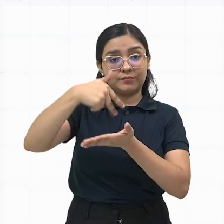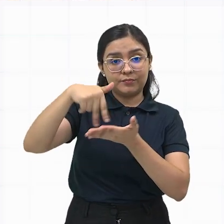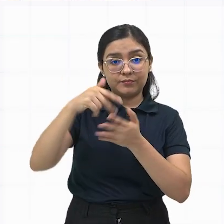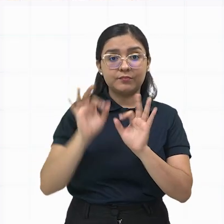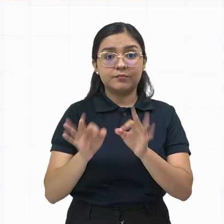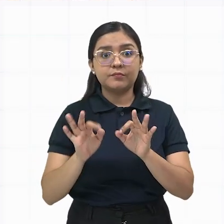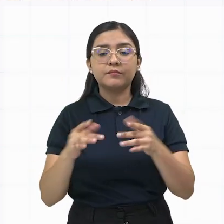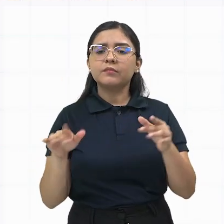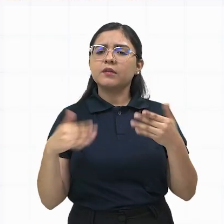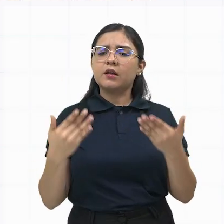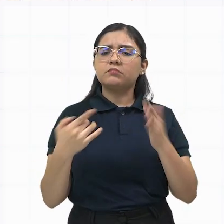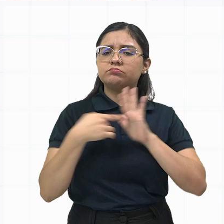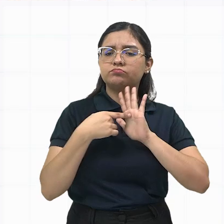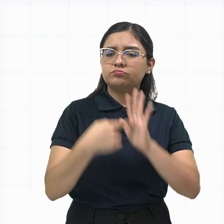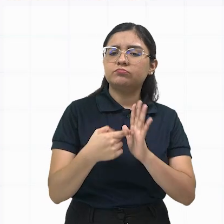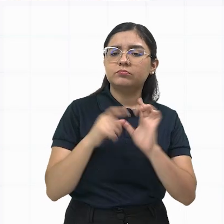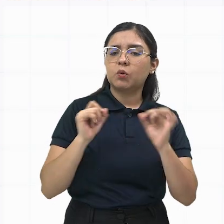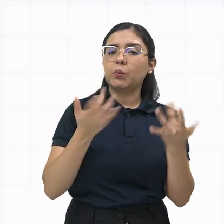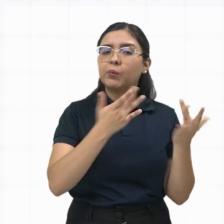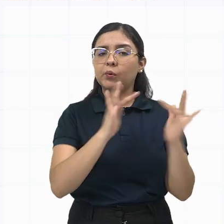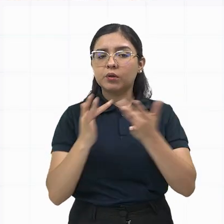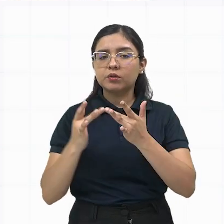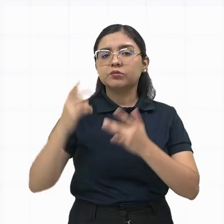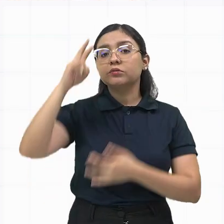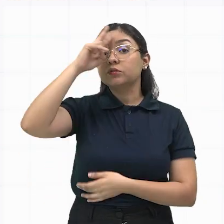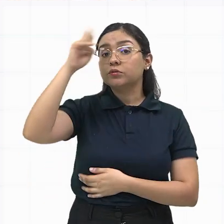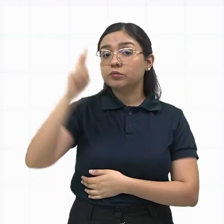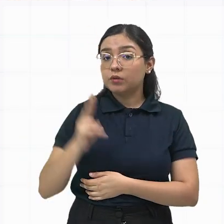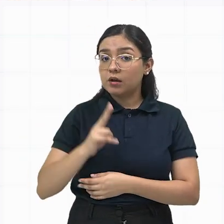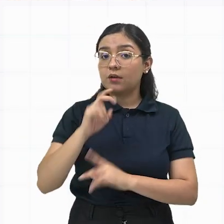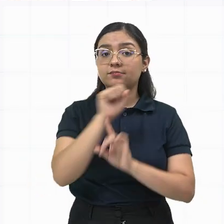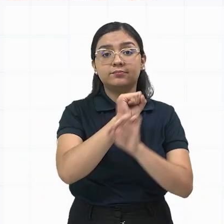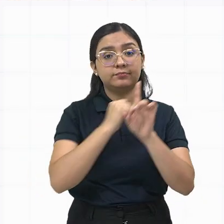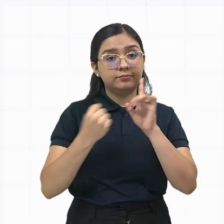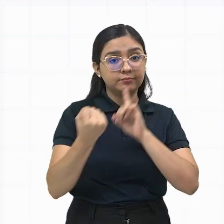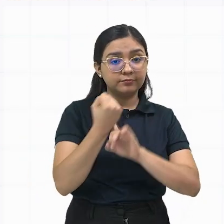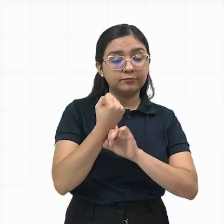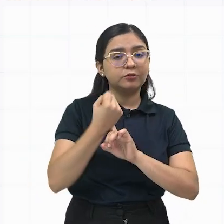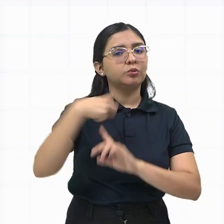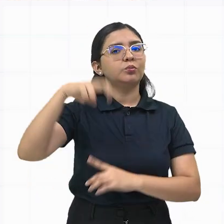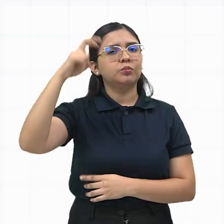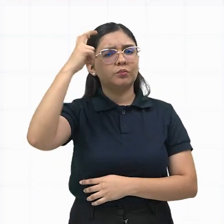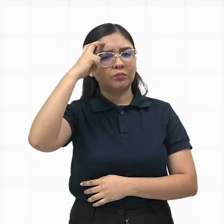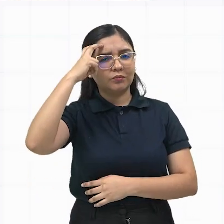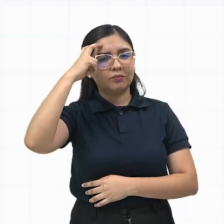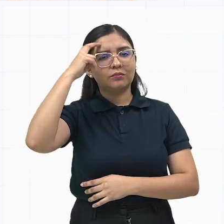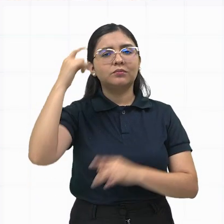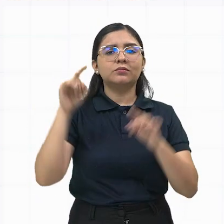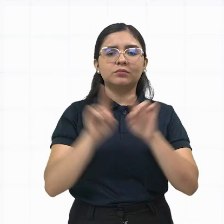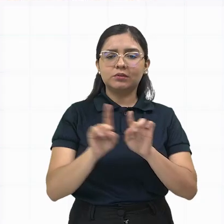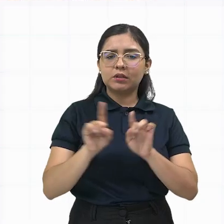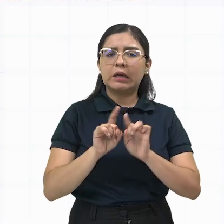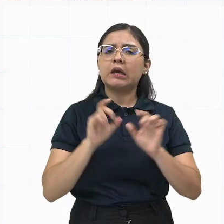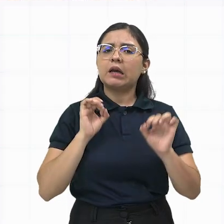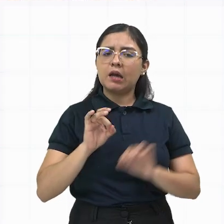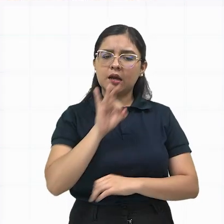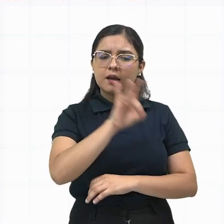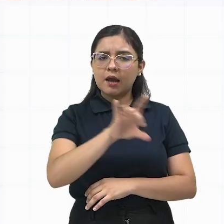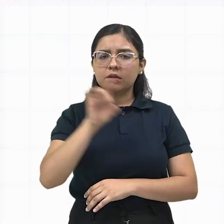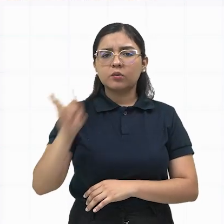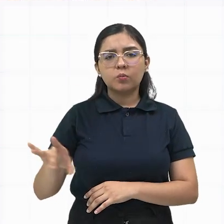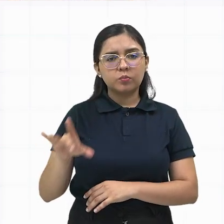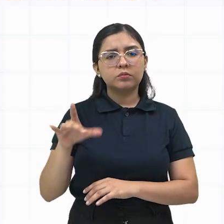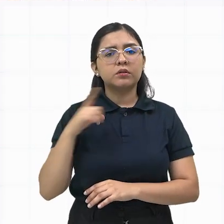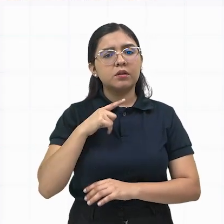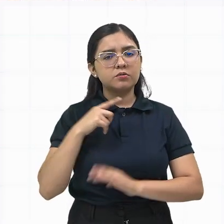certo? Que elas trazem aí um contexto histórico, social, cultural. Cada cultura ela vai